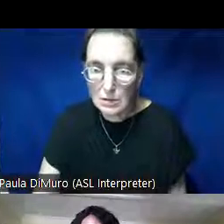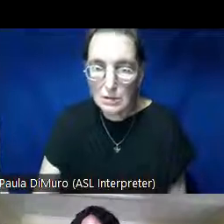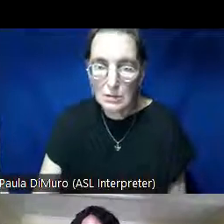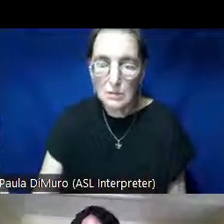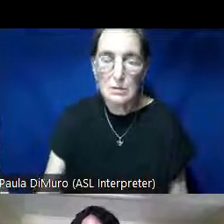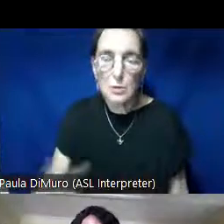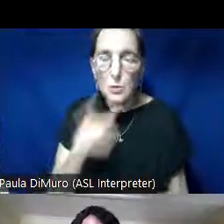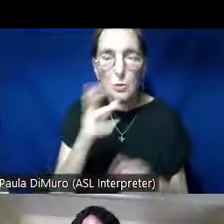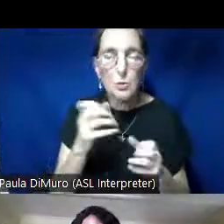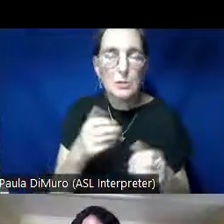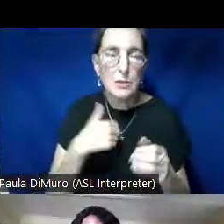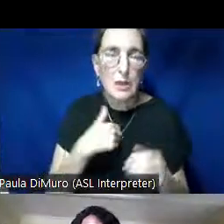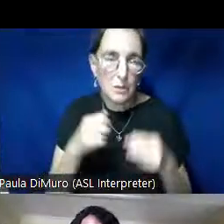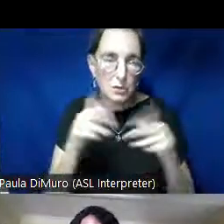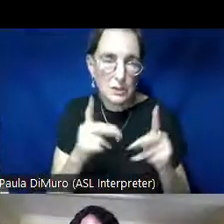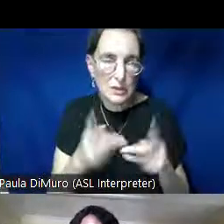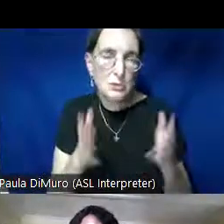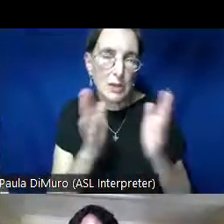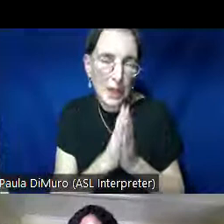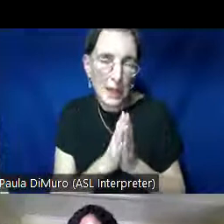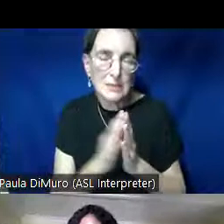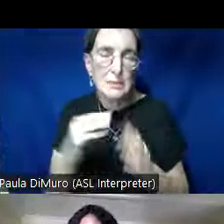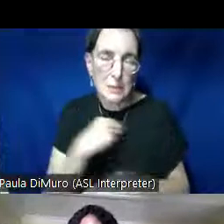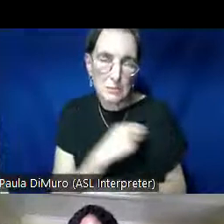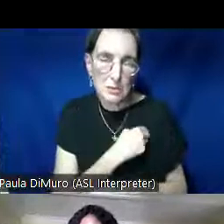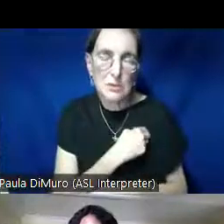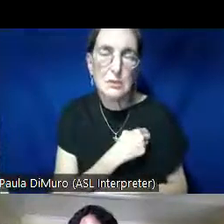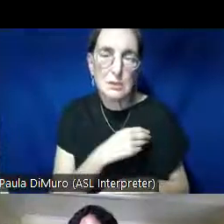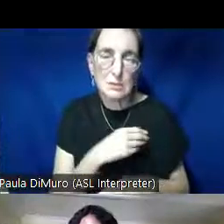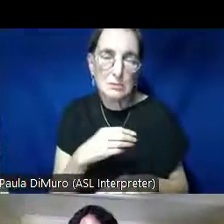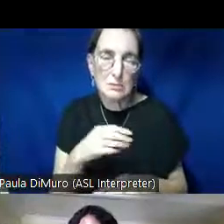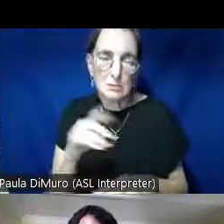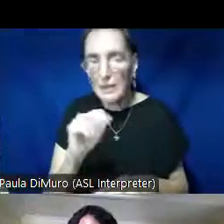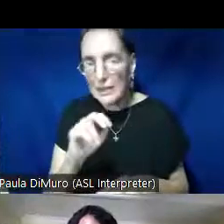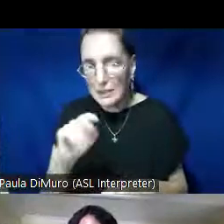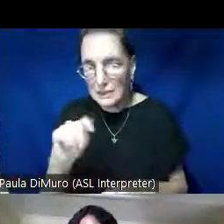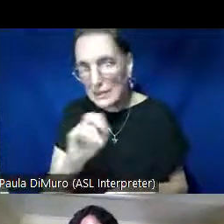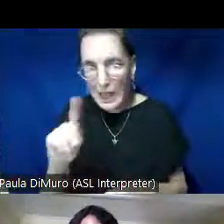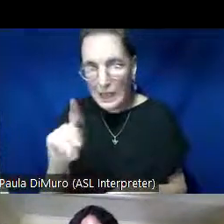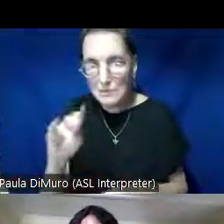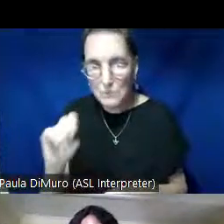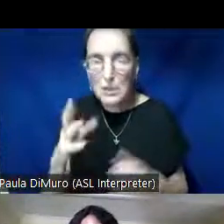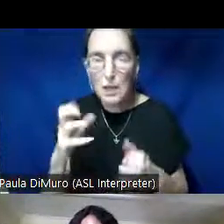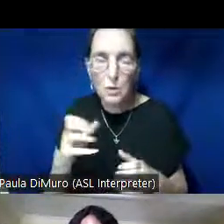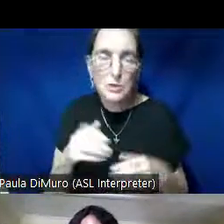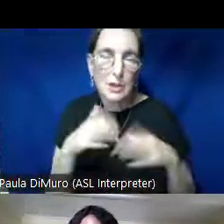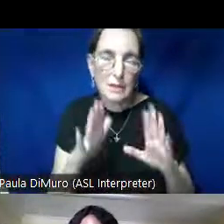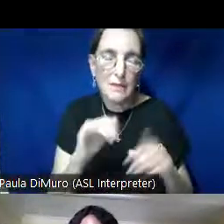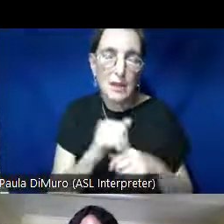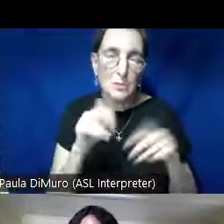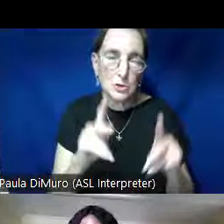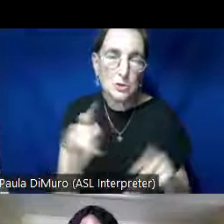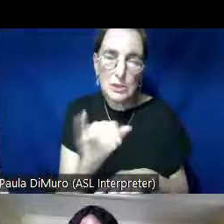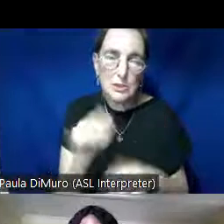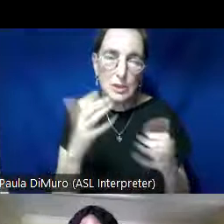se alguém tem oportunidade, se pergunta o pessoal de Task Force, não crê, permite